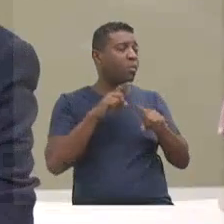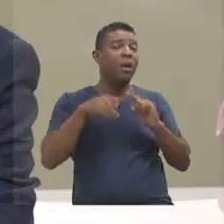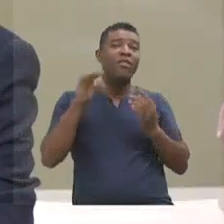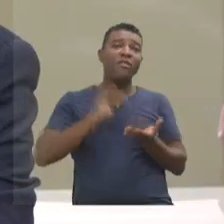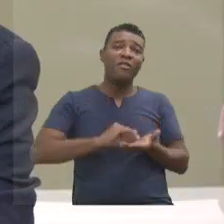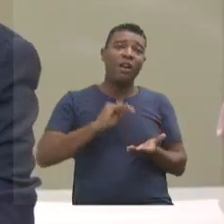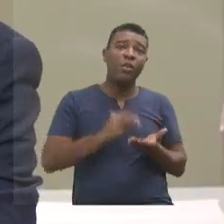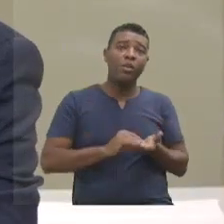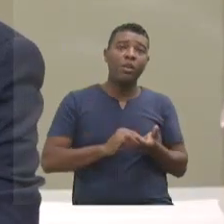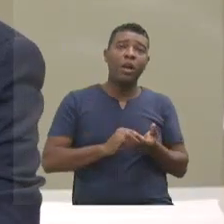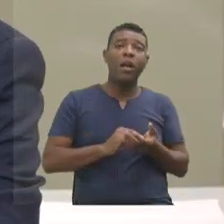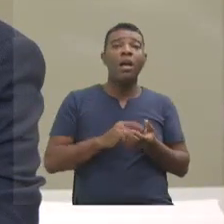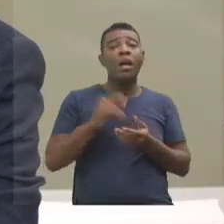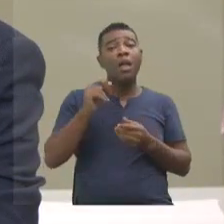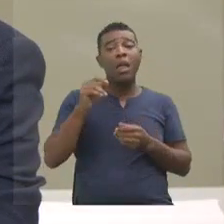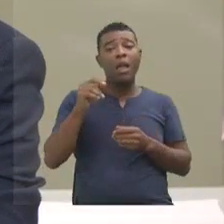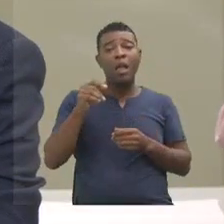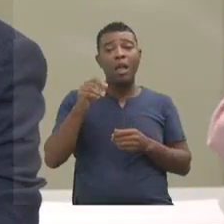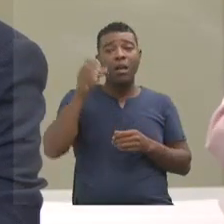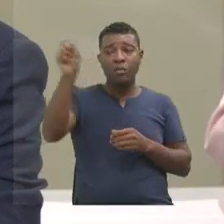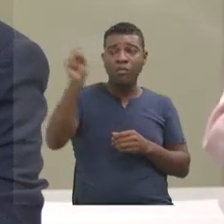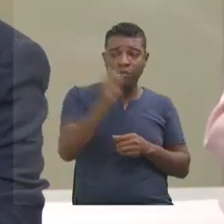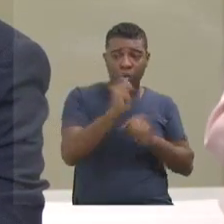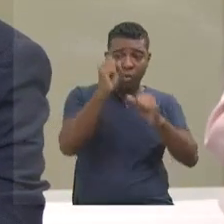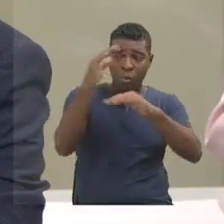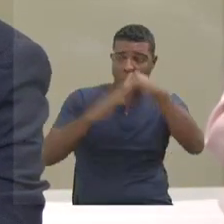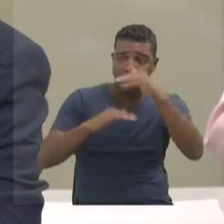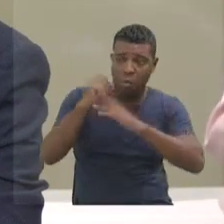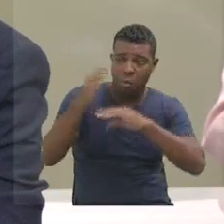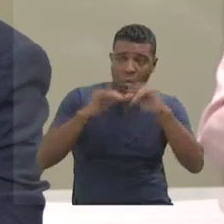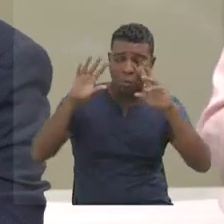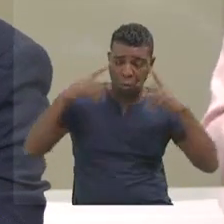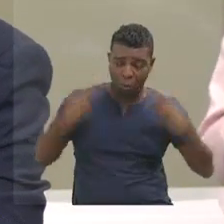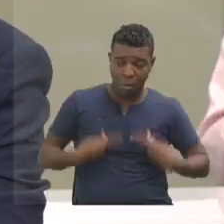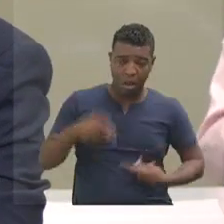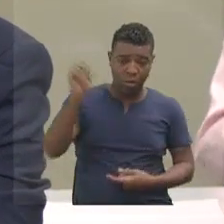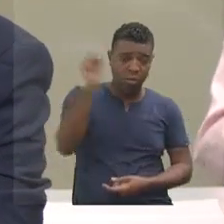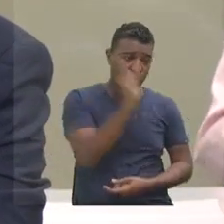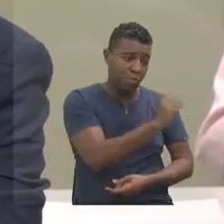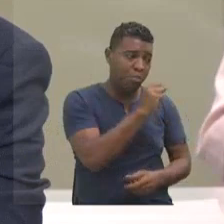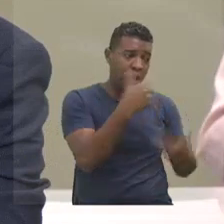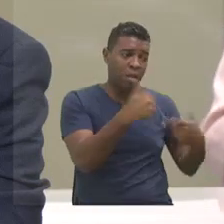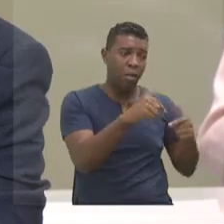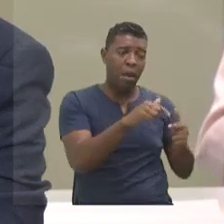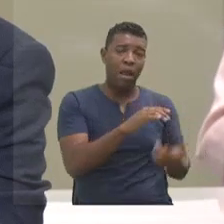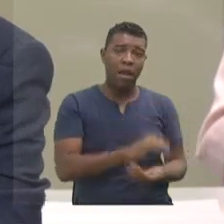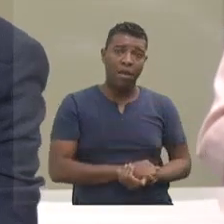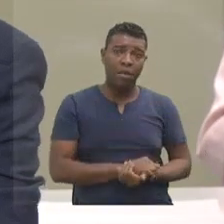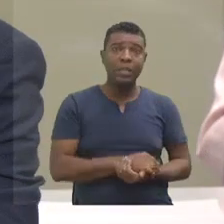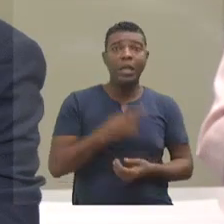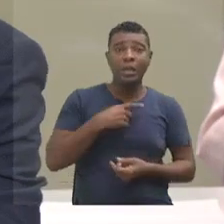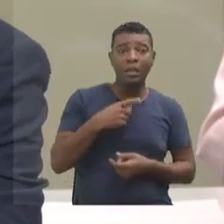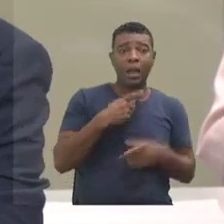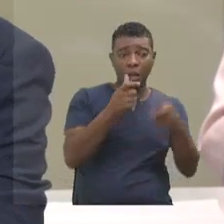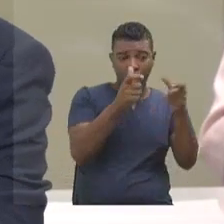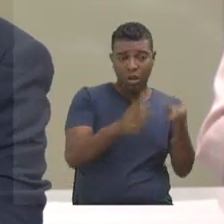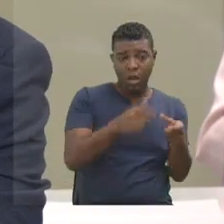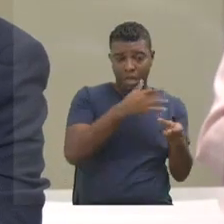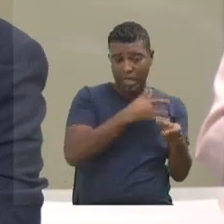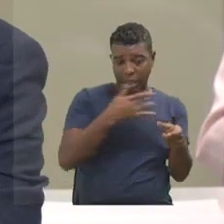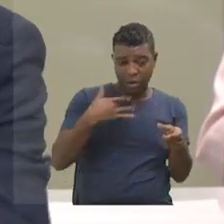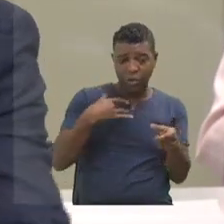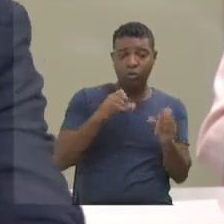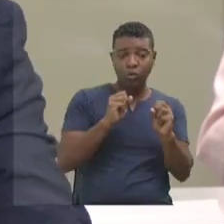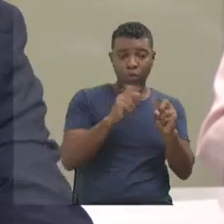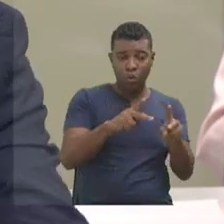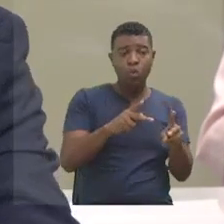humano nós temos a unidades básicas de saúde que foram abertas colocadas equipadas e